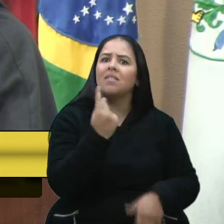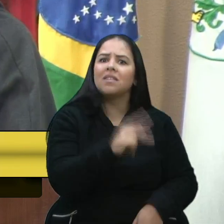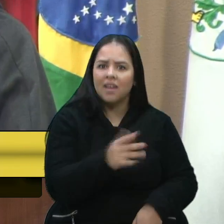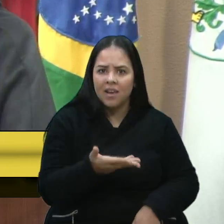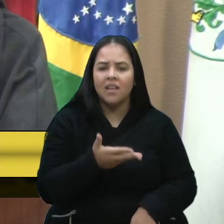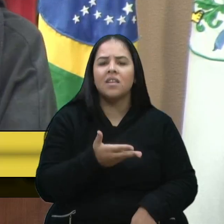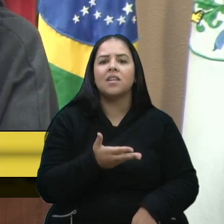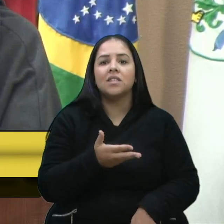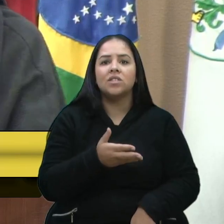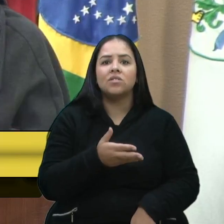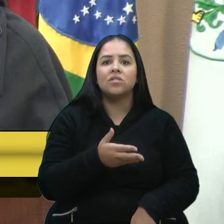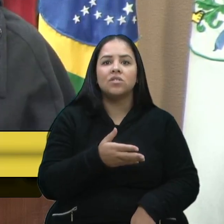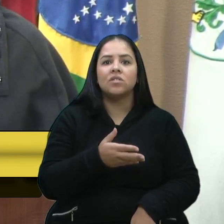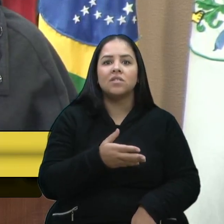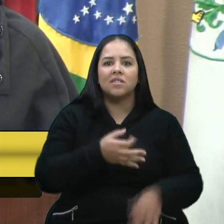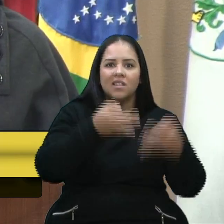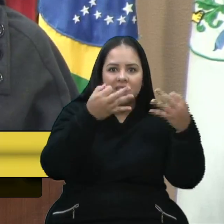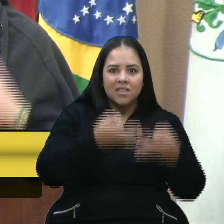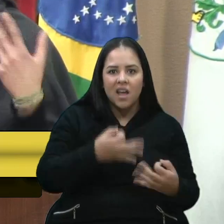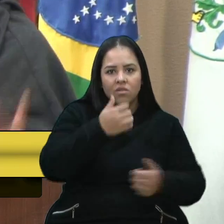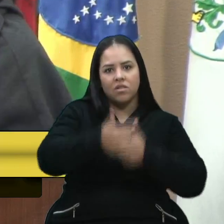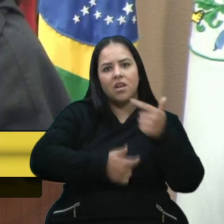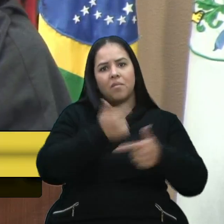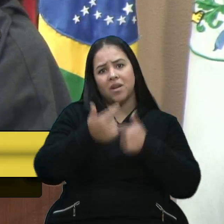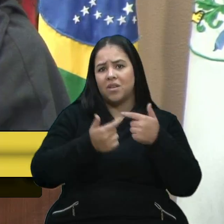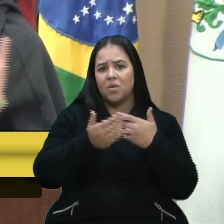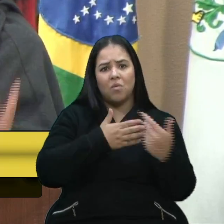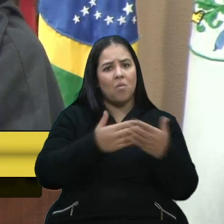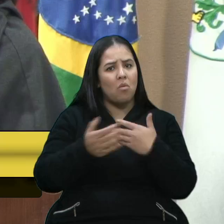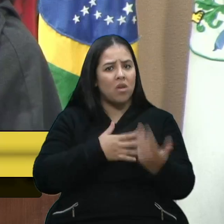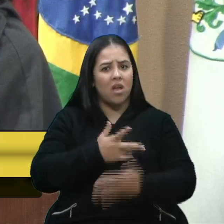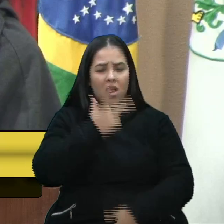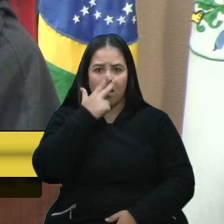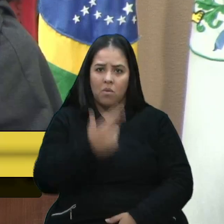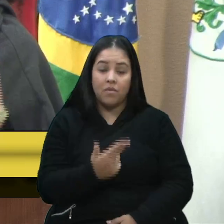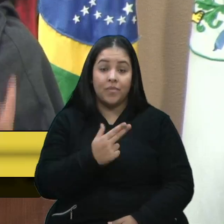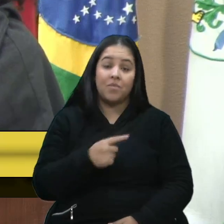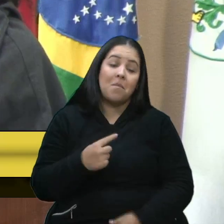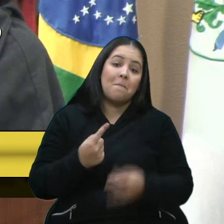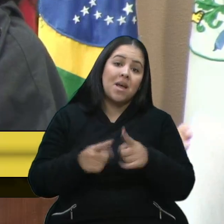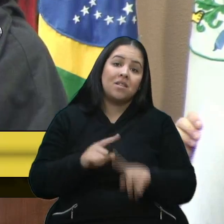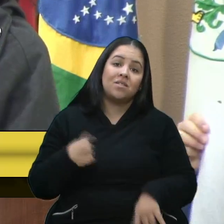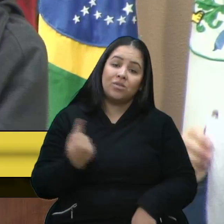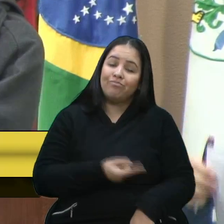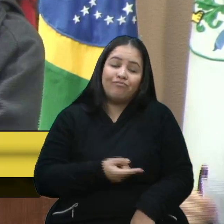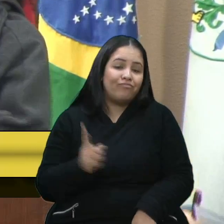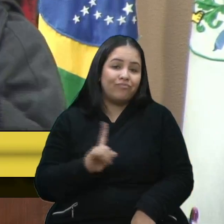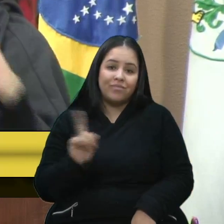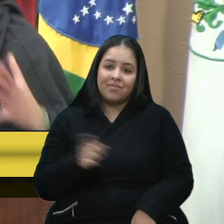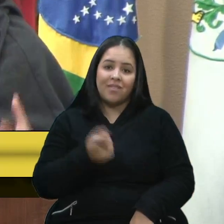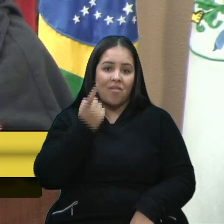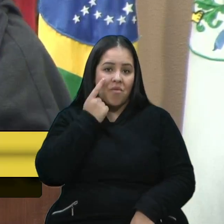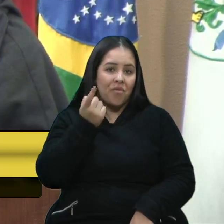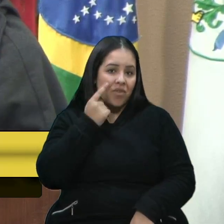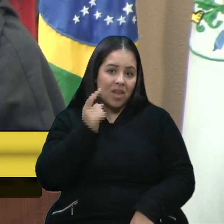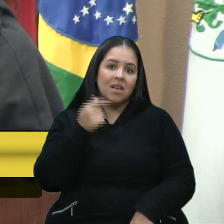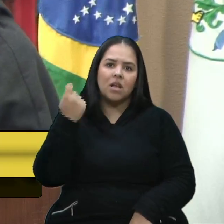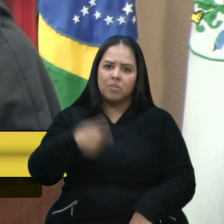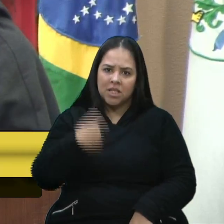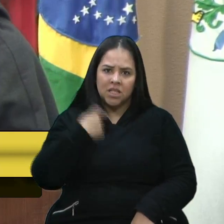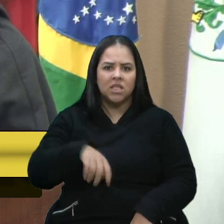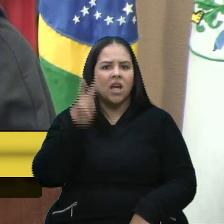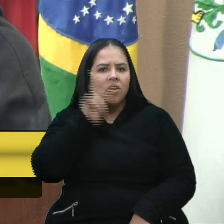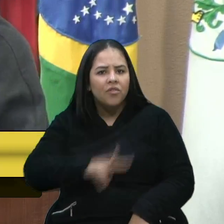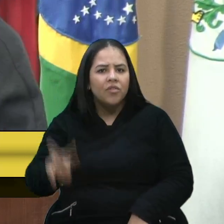igual qualquer outro. Mas, infelizmente, nós ainda não o vemos assim e precisamos ver em todos os 7 segmentos